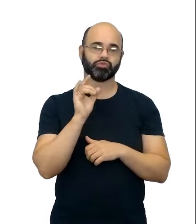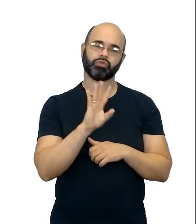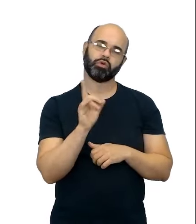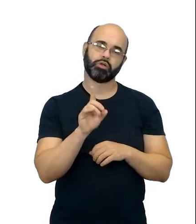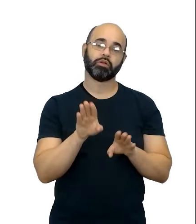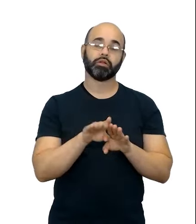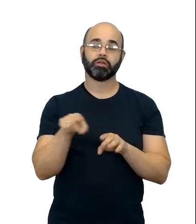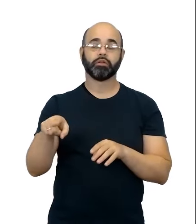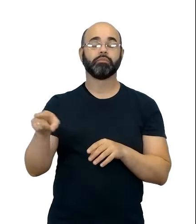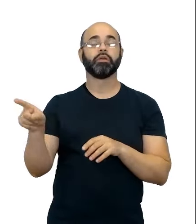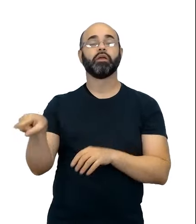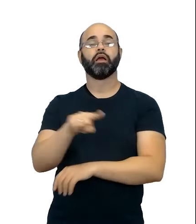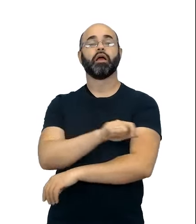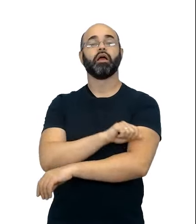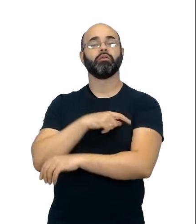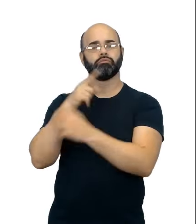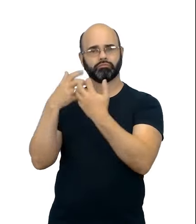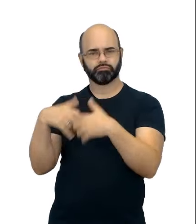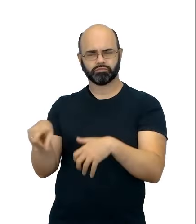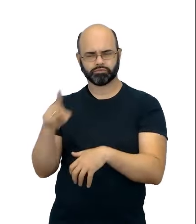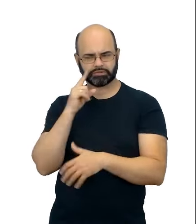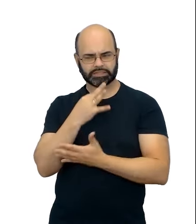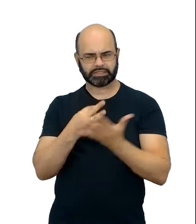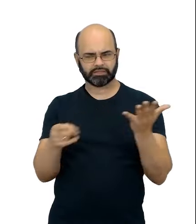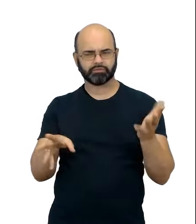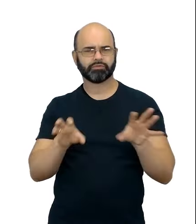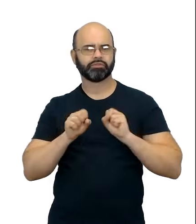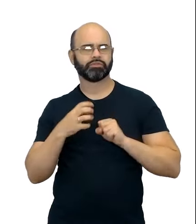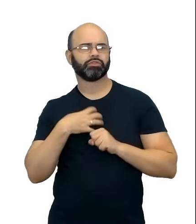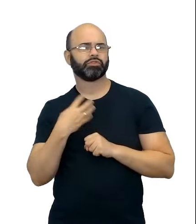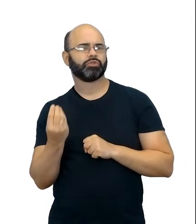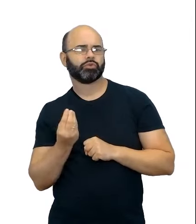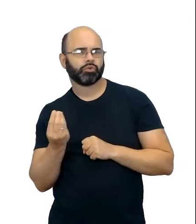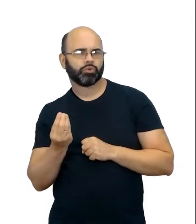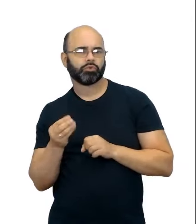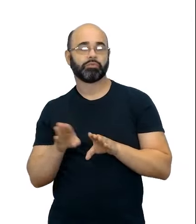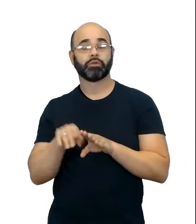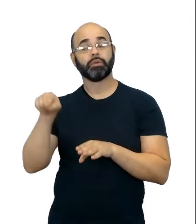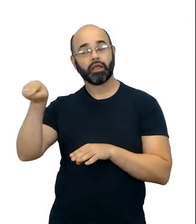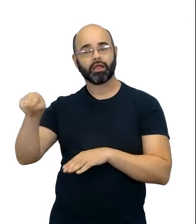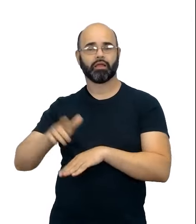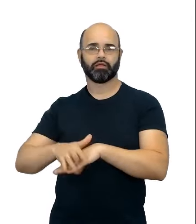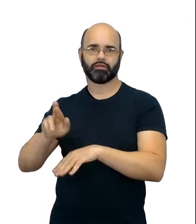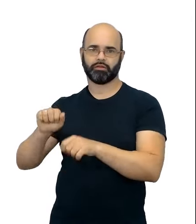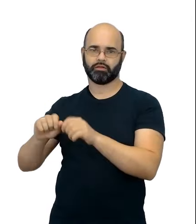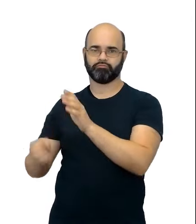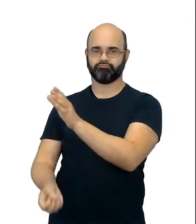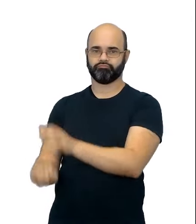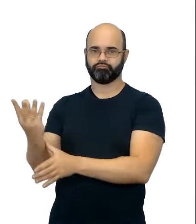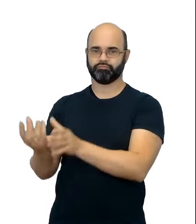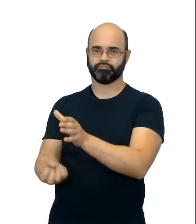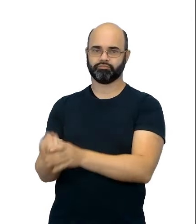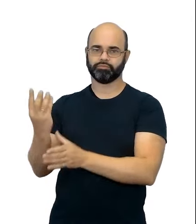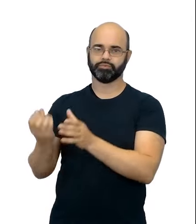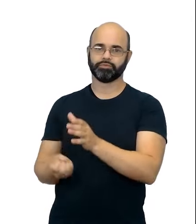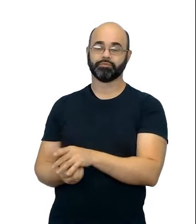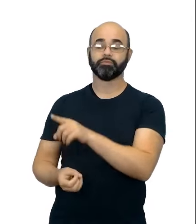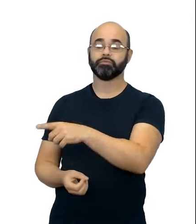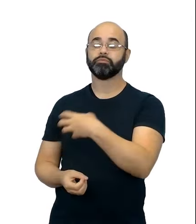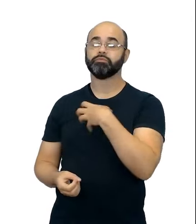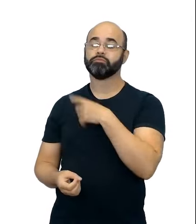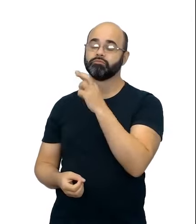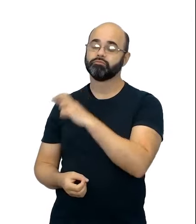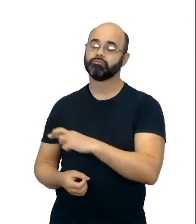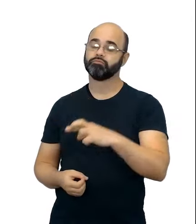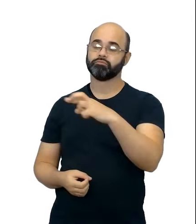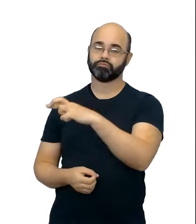nesse processo de recepção desse texto, mas também de produção desses novos tipos de texto.